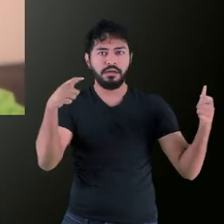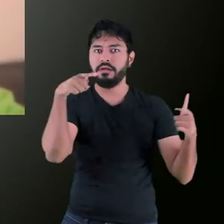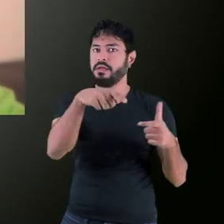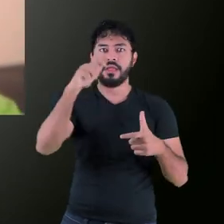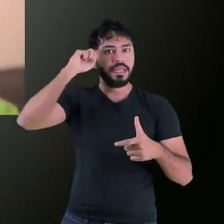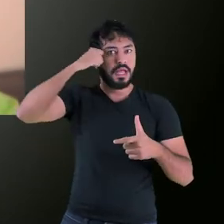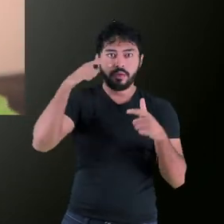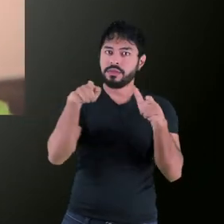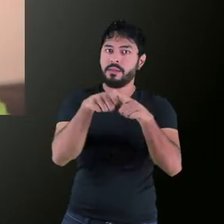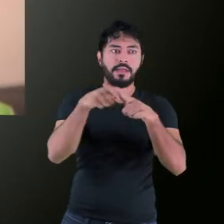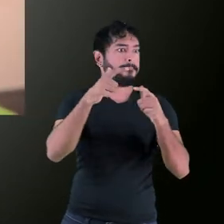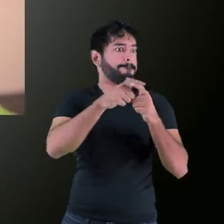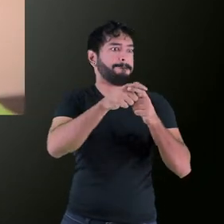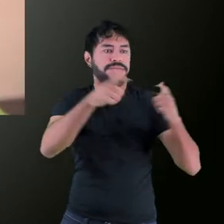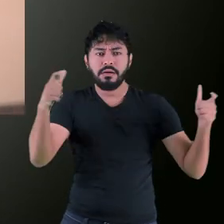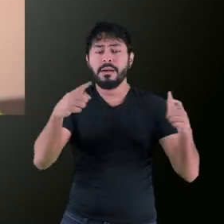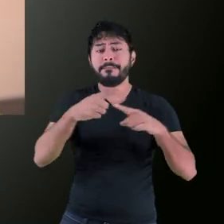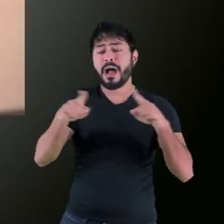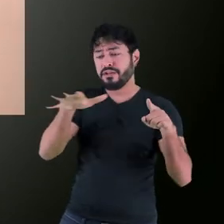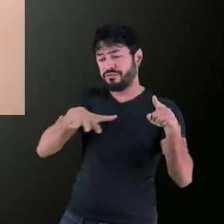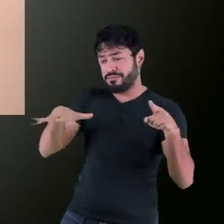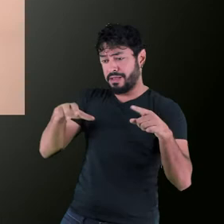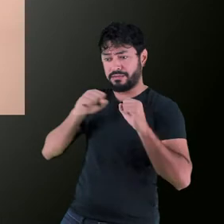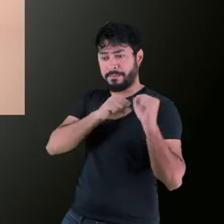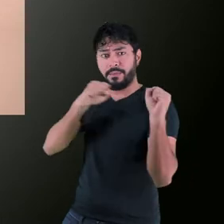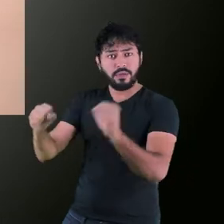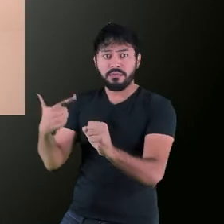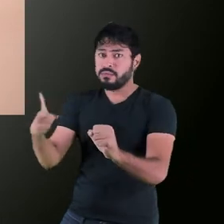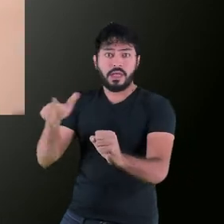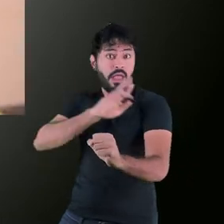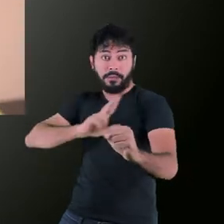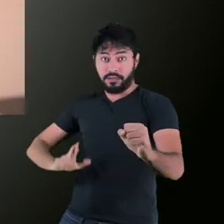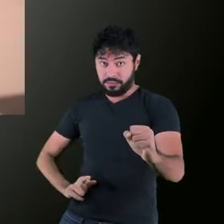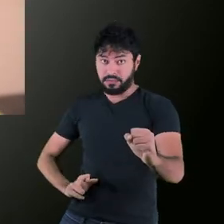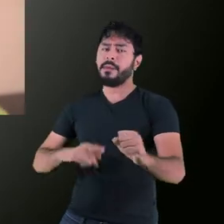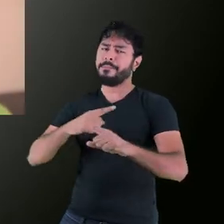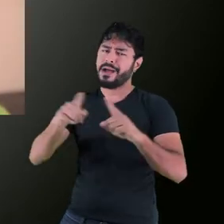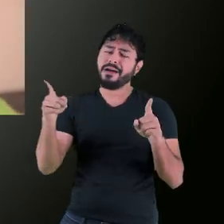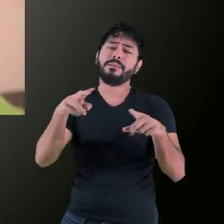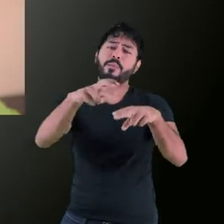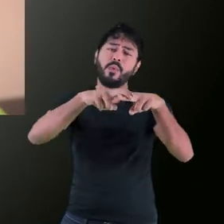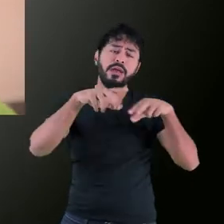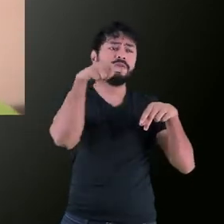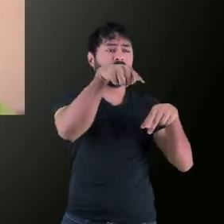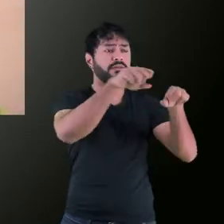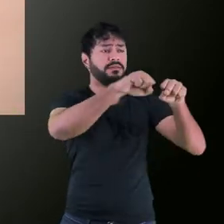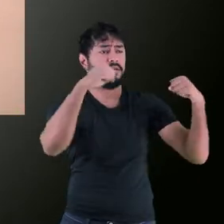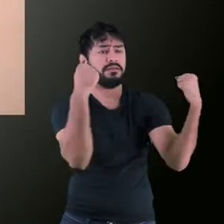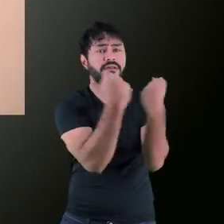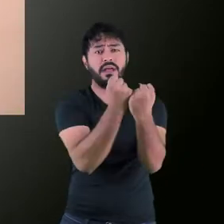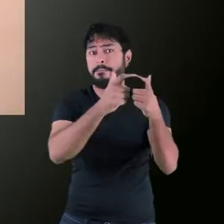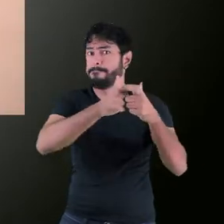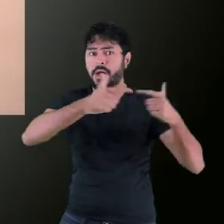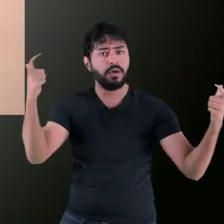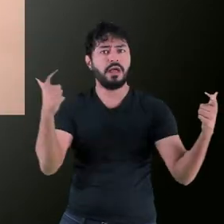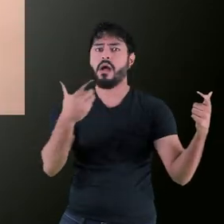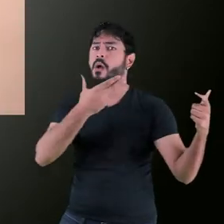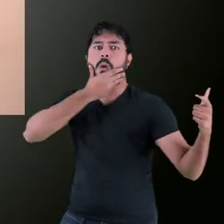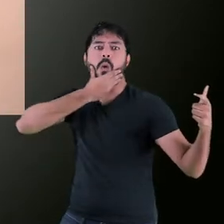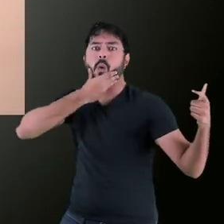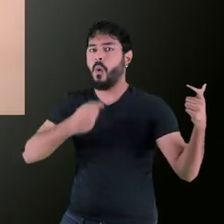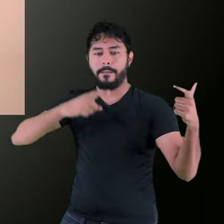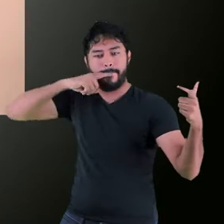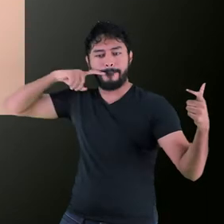acho que isso é reflexo de uma sociedade, né? Porque a gente não está numa bolha à parte, o IFPE não está numa bolha à parte. Ele está inserido nessa sociedade,